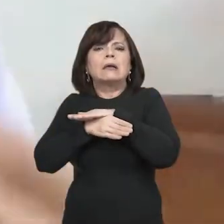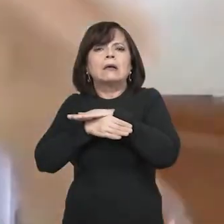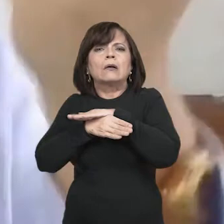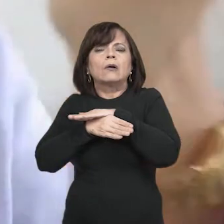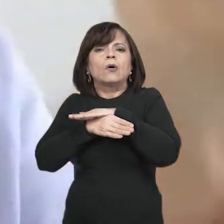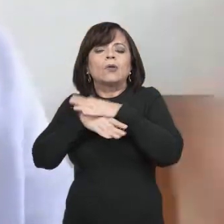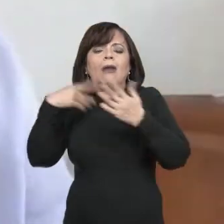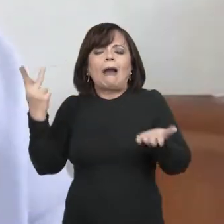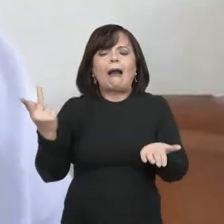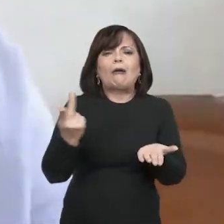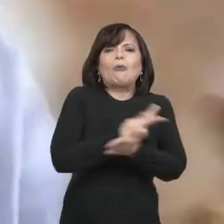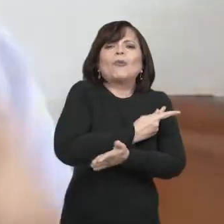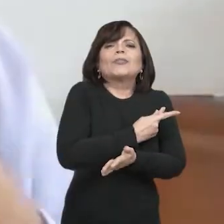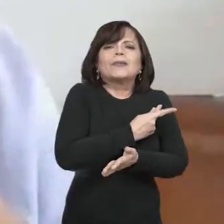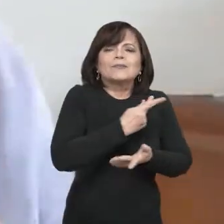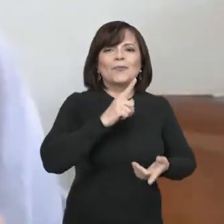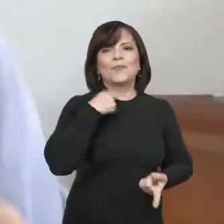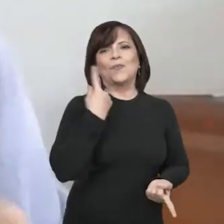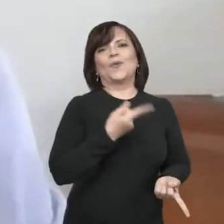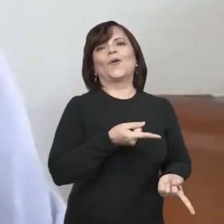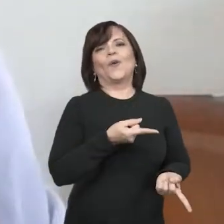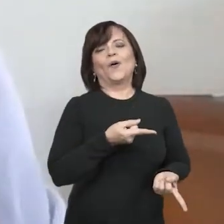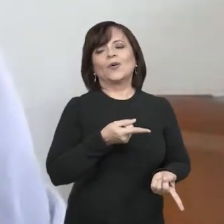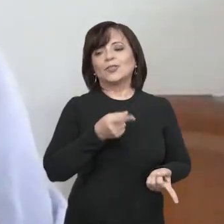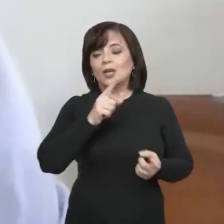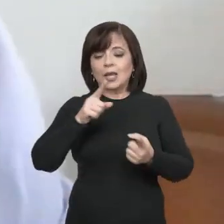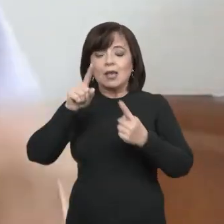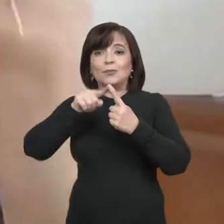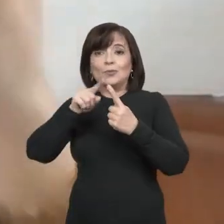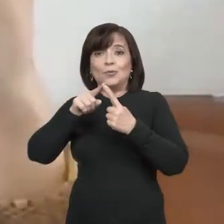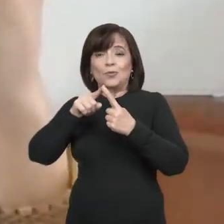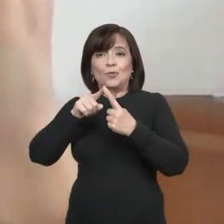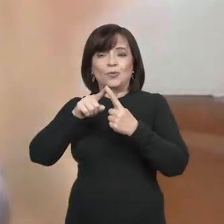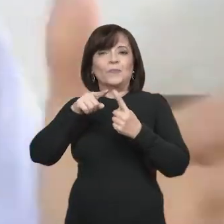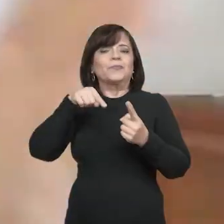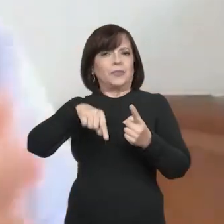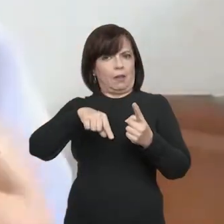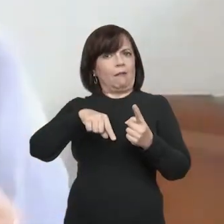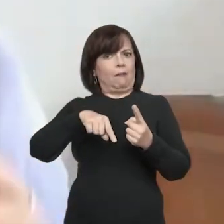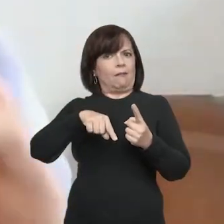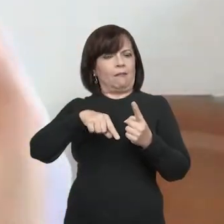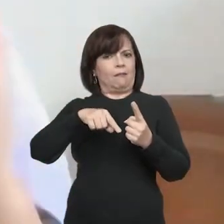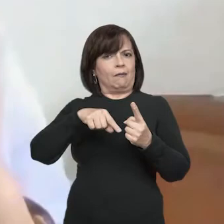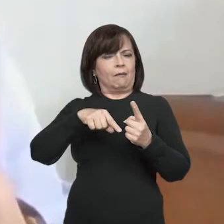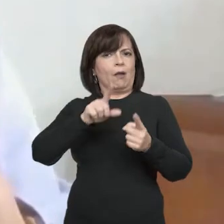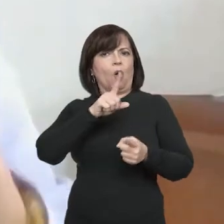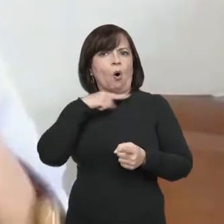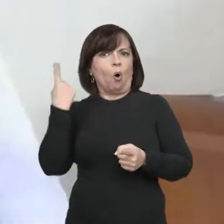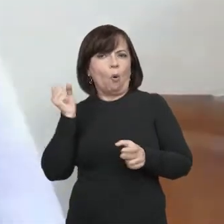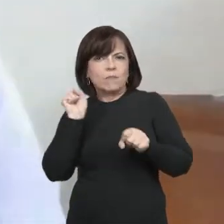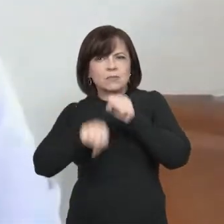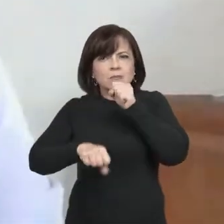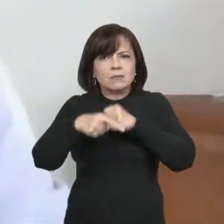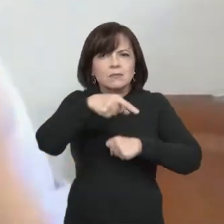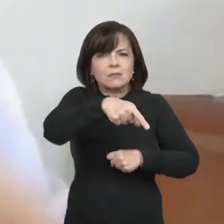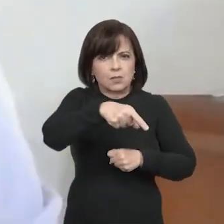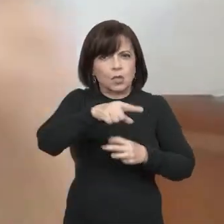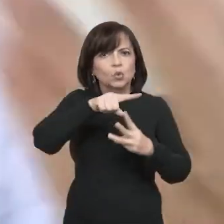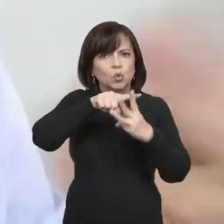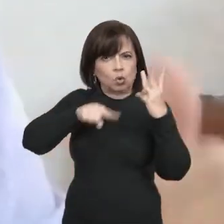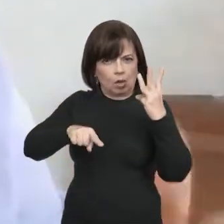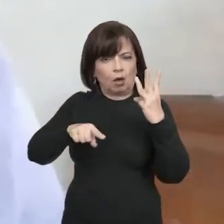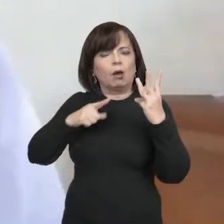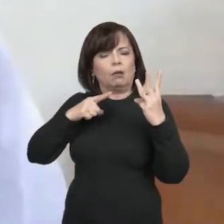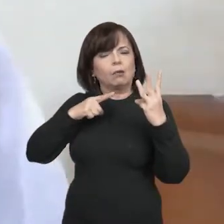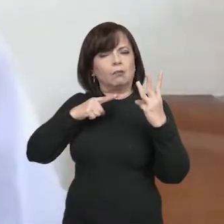de produção de resultado morte por todos os envolvidos do caso. O crime de homicídio triplamente qualificado, foi